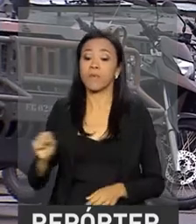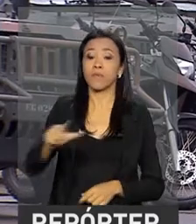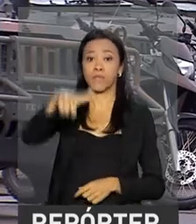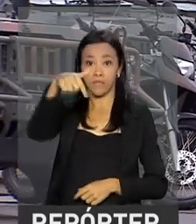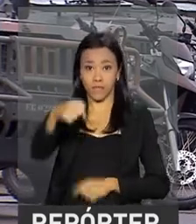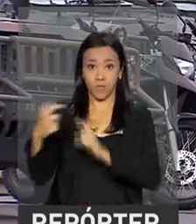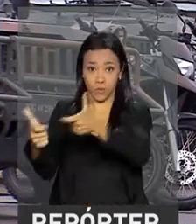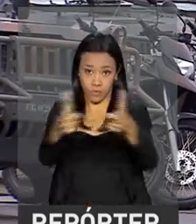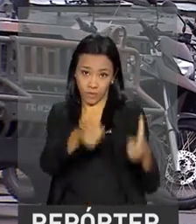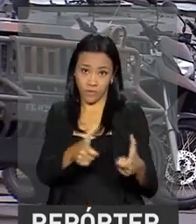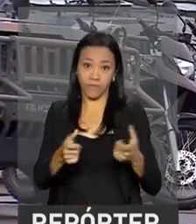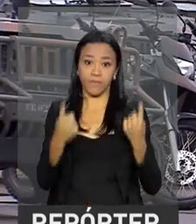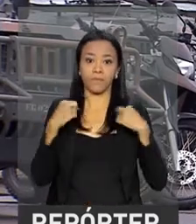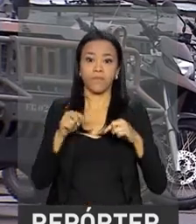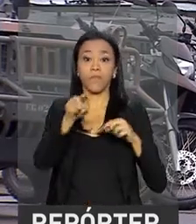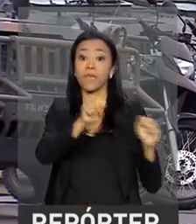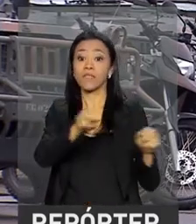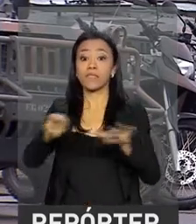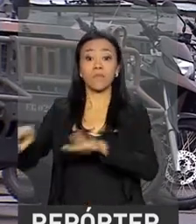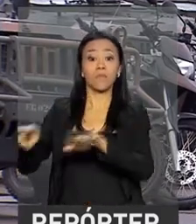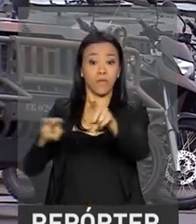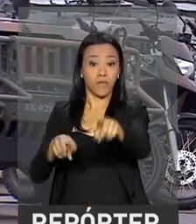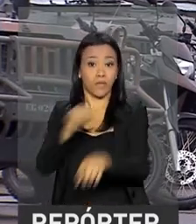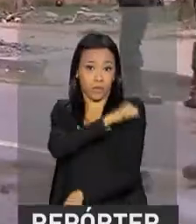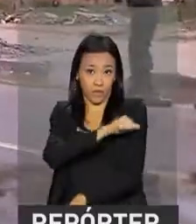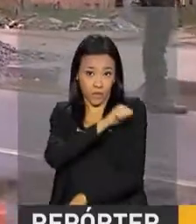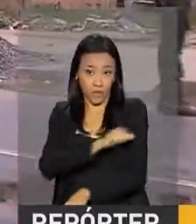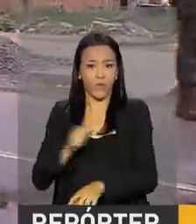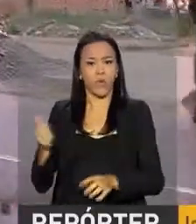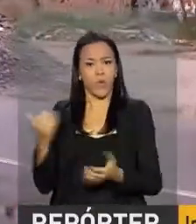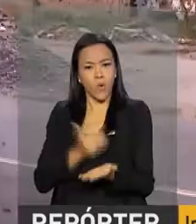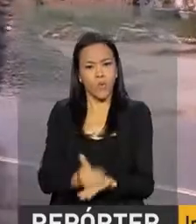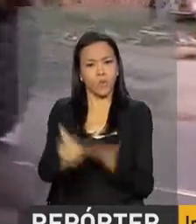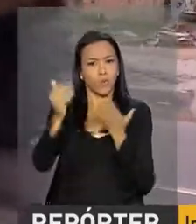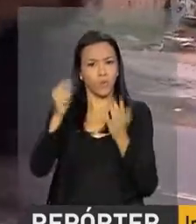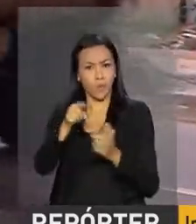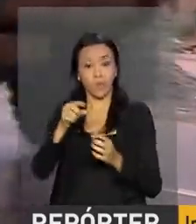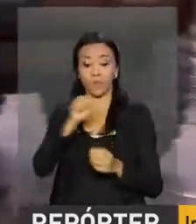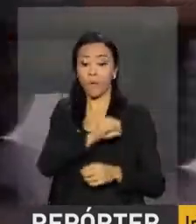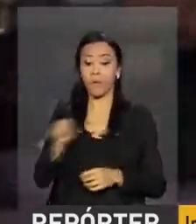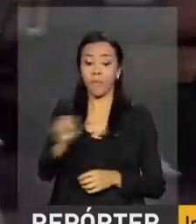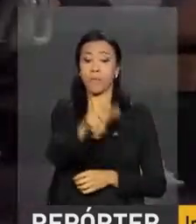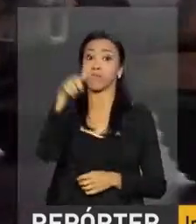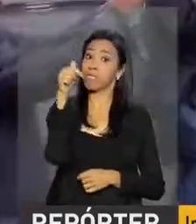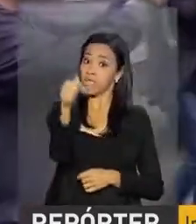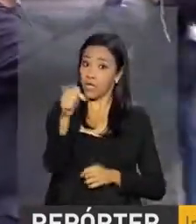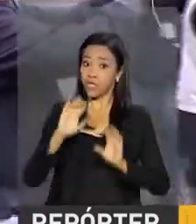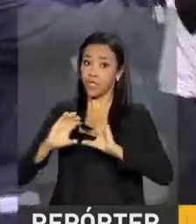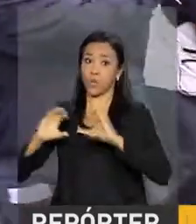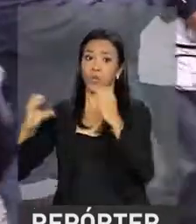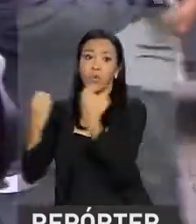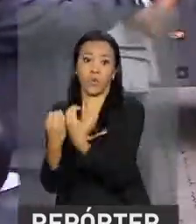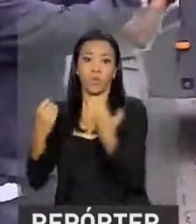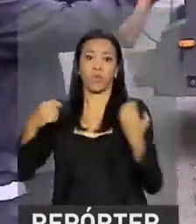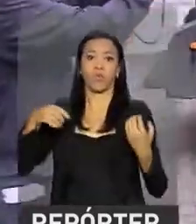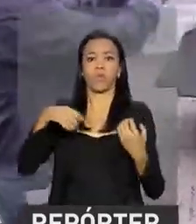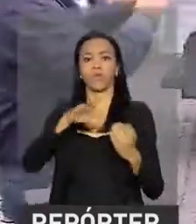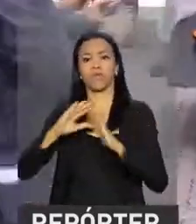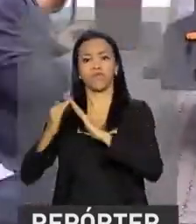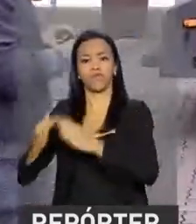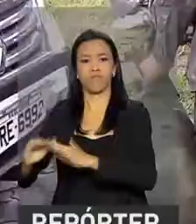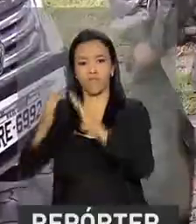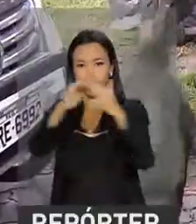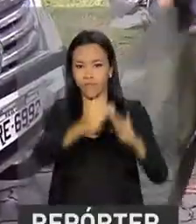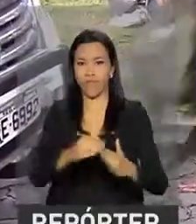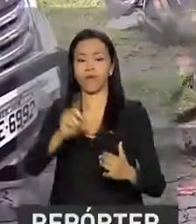A semana no Rio de Janeiro começou com uma mega operação em 7 comunidades da zona norte da cidade para o cumprimento de mandados de